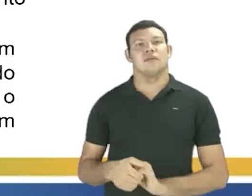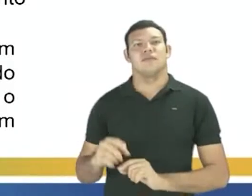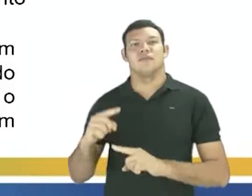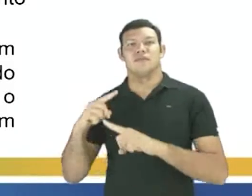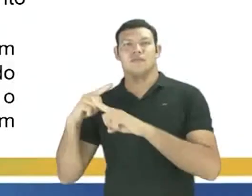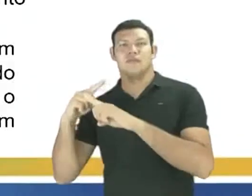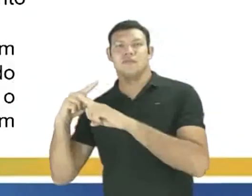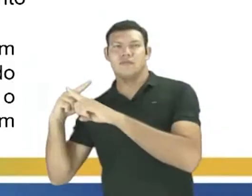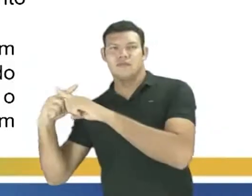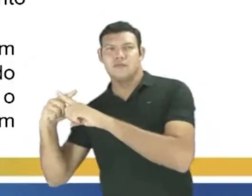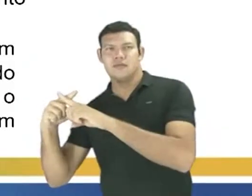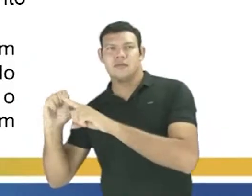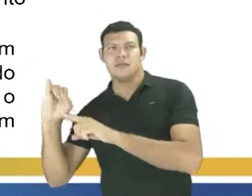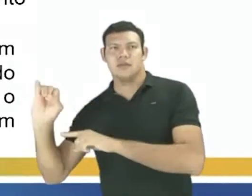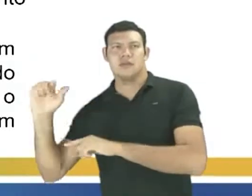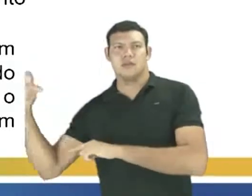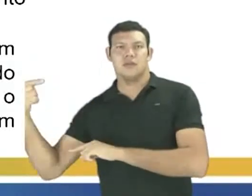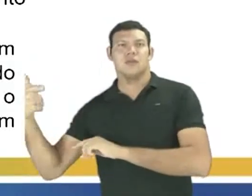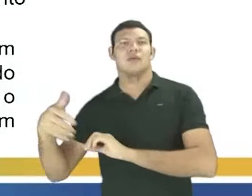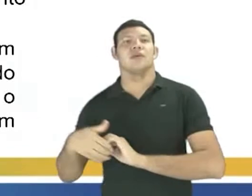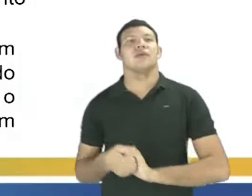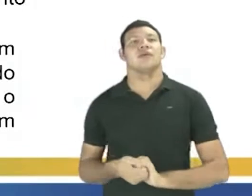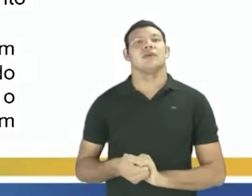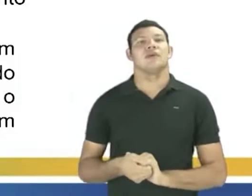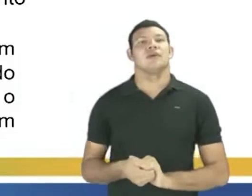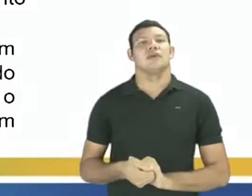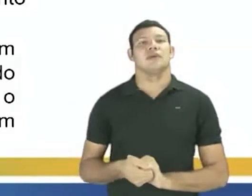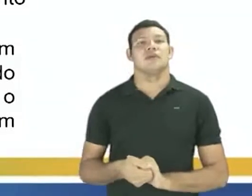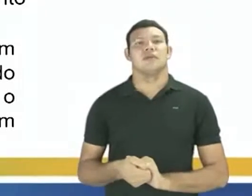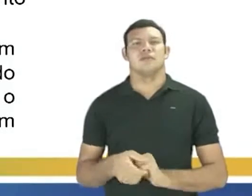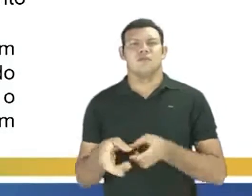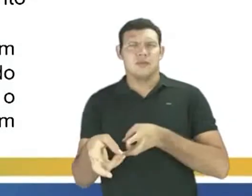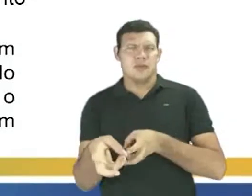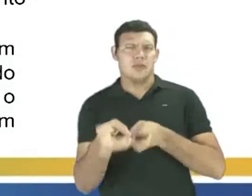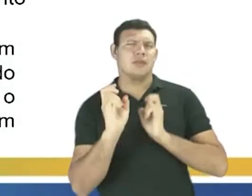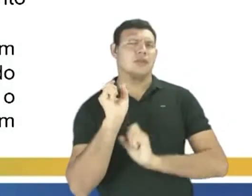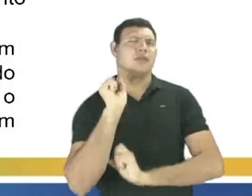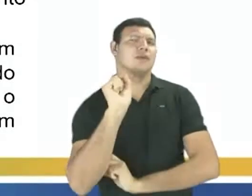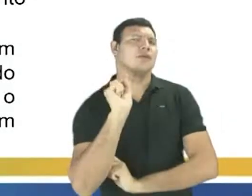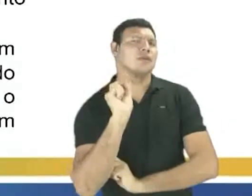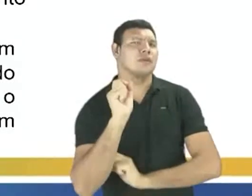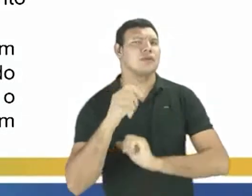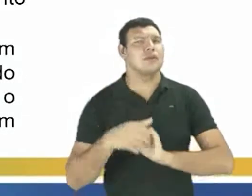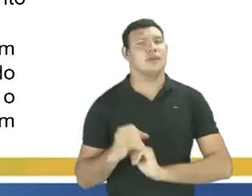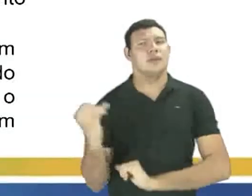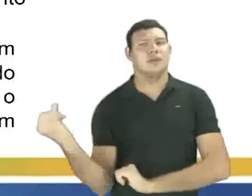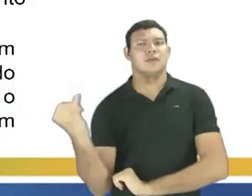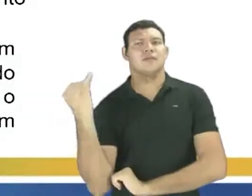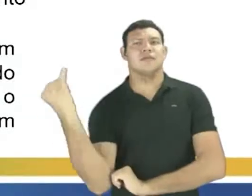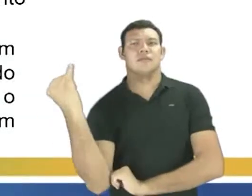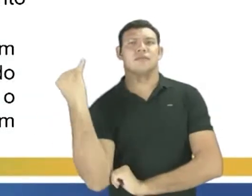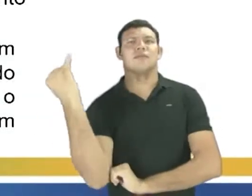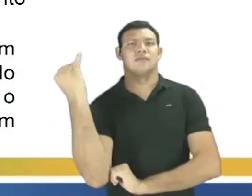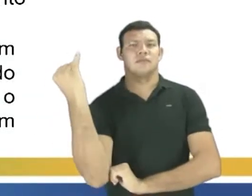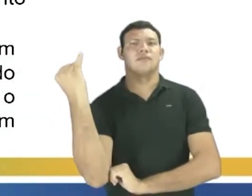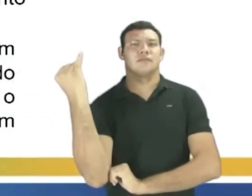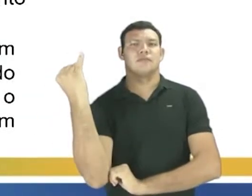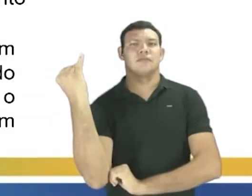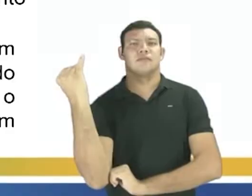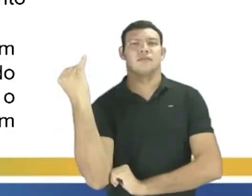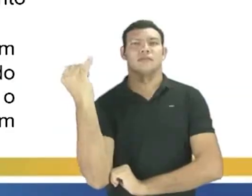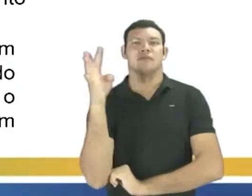quadrado. Então, hoje nós percebemos a importância que nós temos